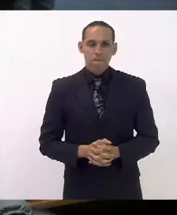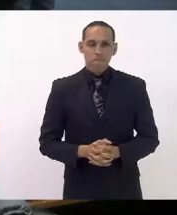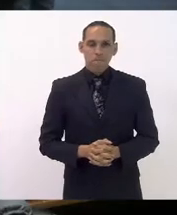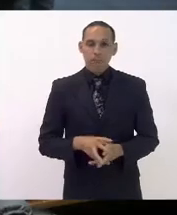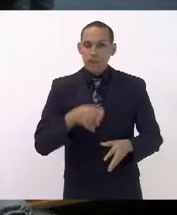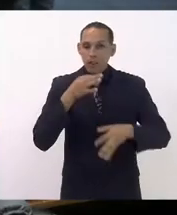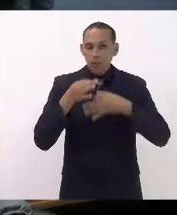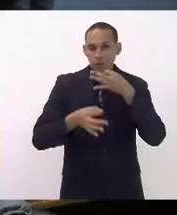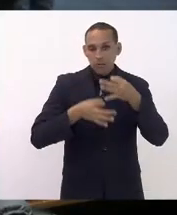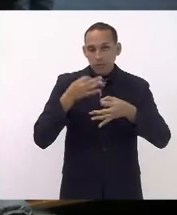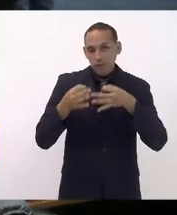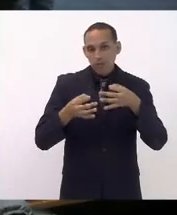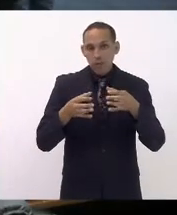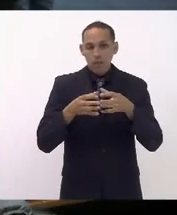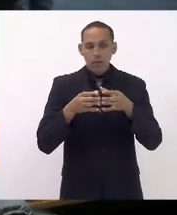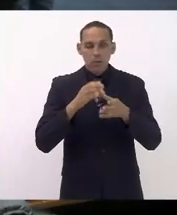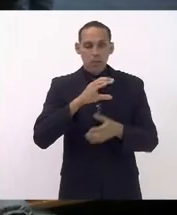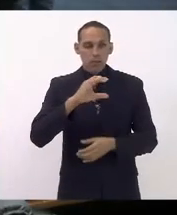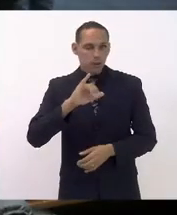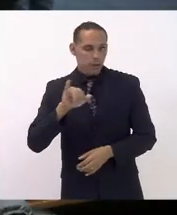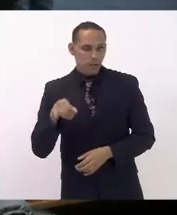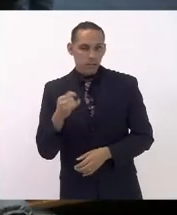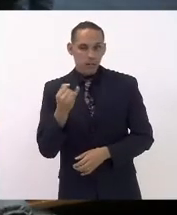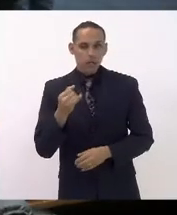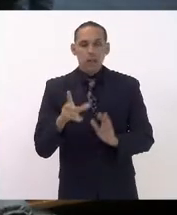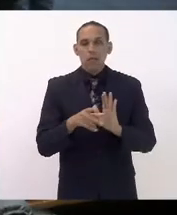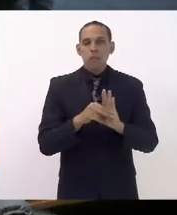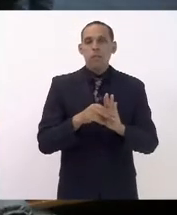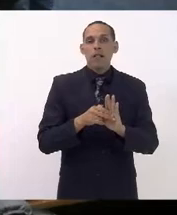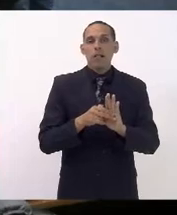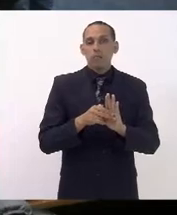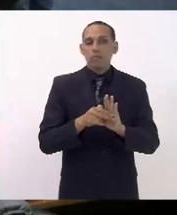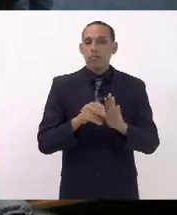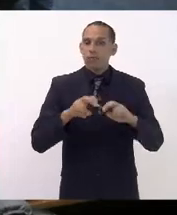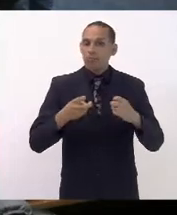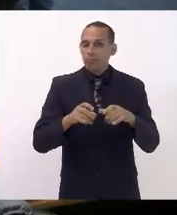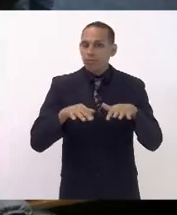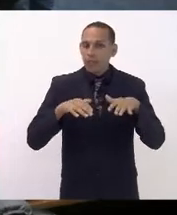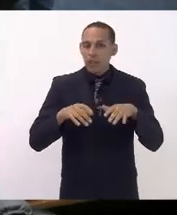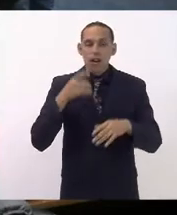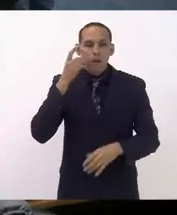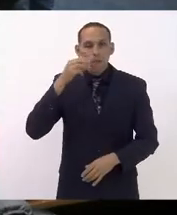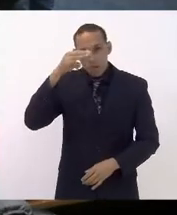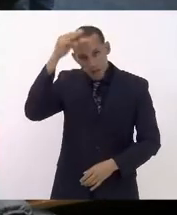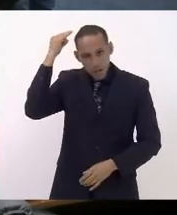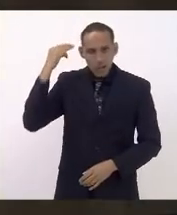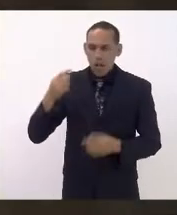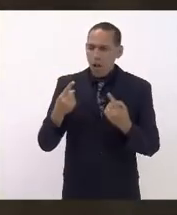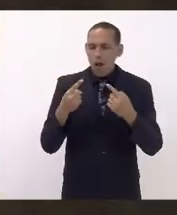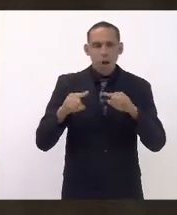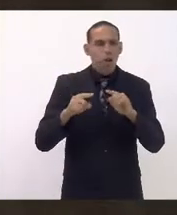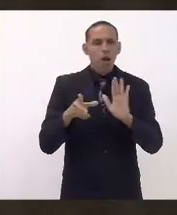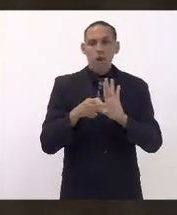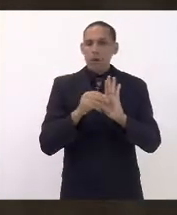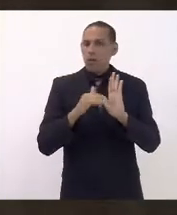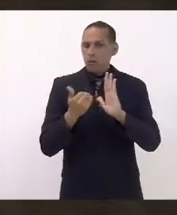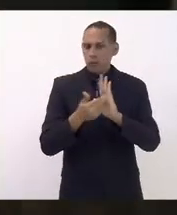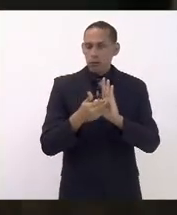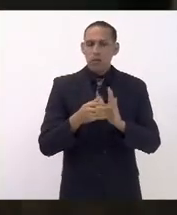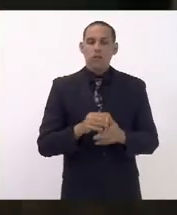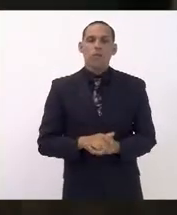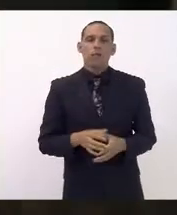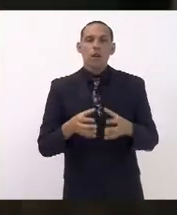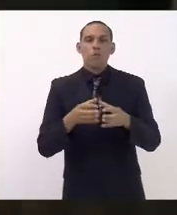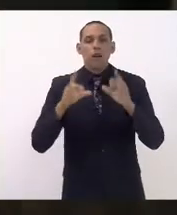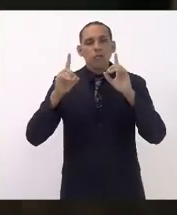Parecer pela Comissão de Constituição e Justiça sobre as emendas de plenário, deputado Márcio Pacheco. Senhor presidente, contrário a todas as emendas. Pela Comissão de Defesa